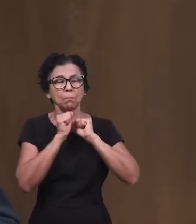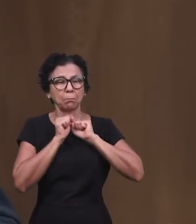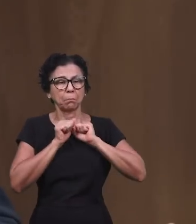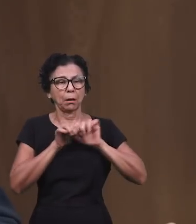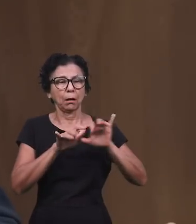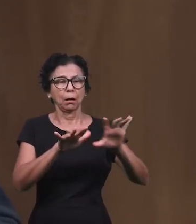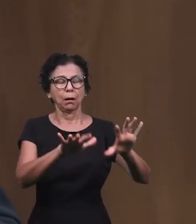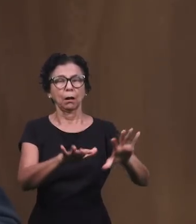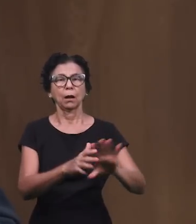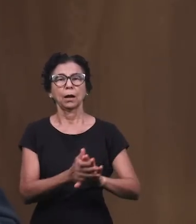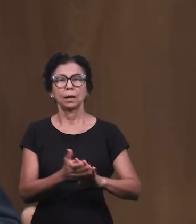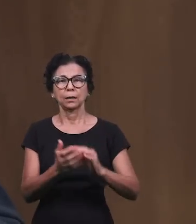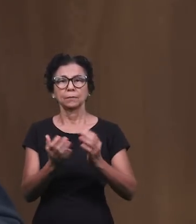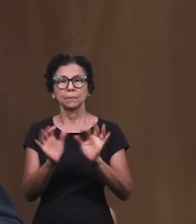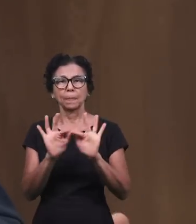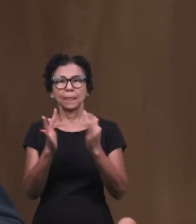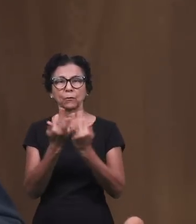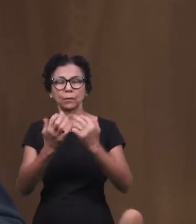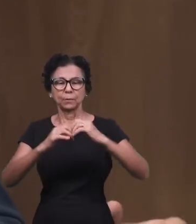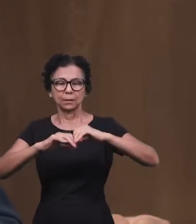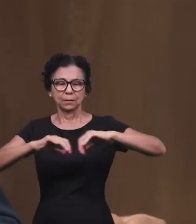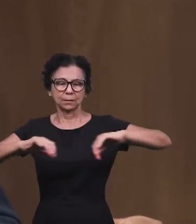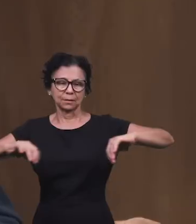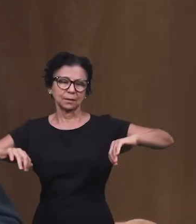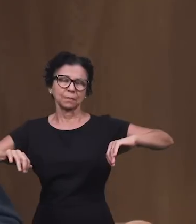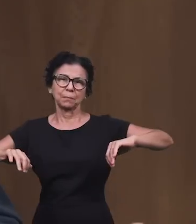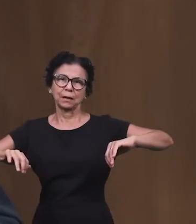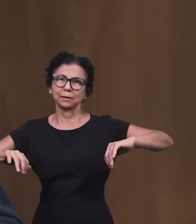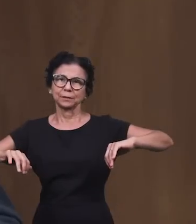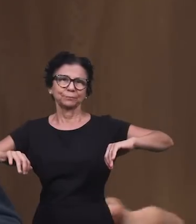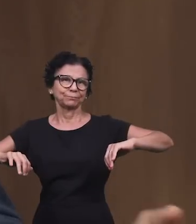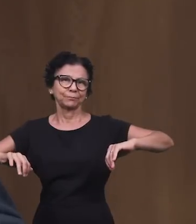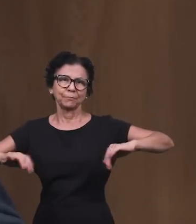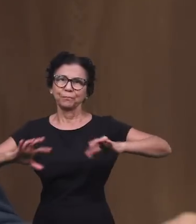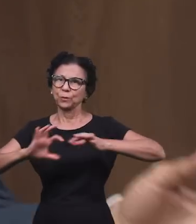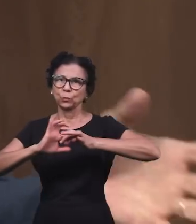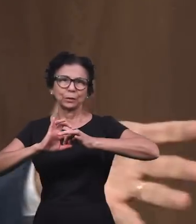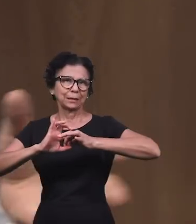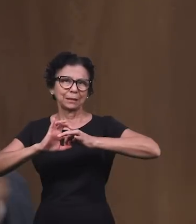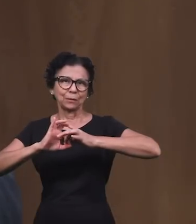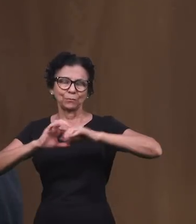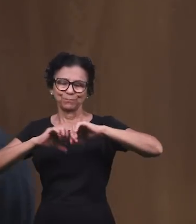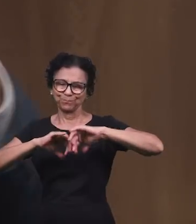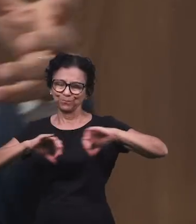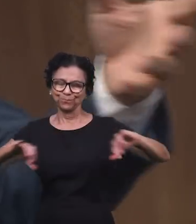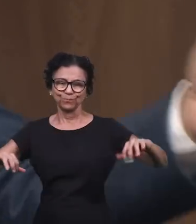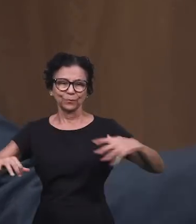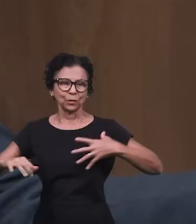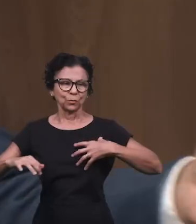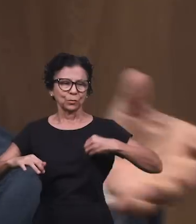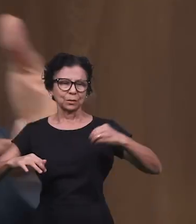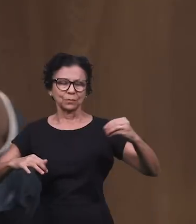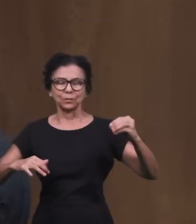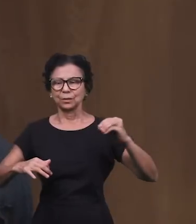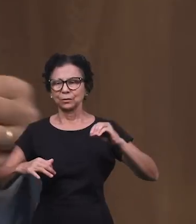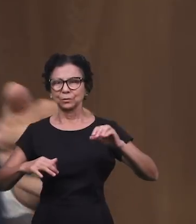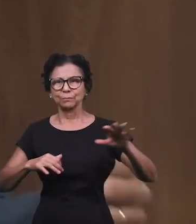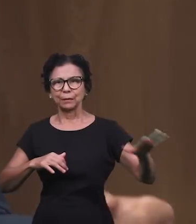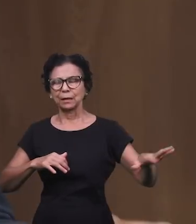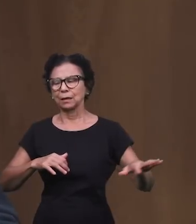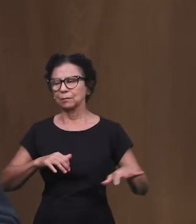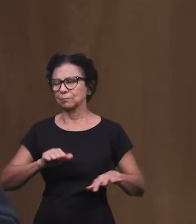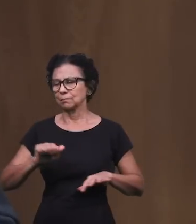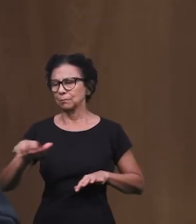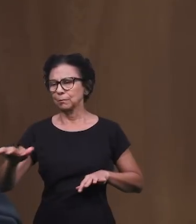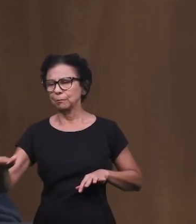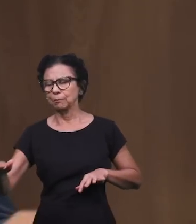família. A família não está mais unida como antes, os filhos já se dividiram, uns para uma parte, outros para outra.